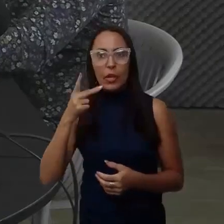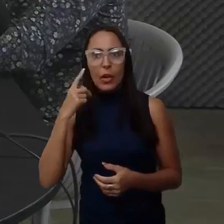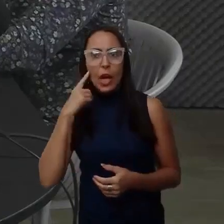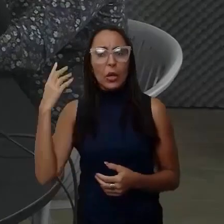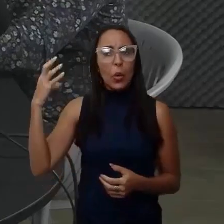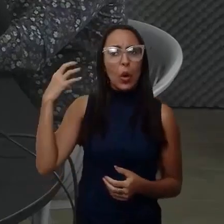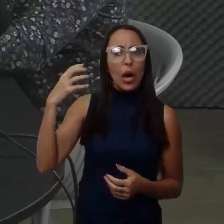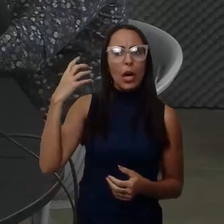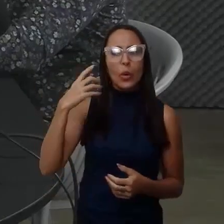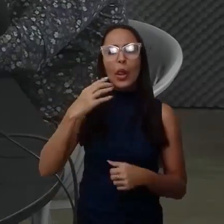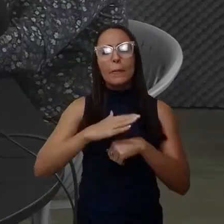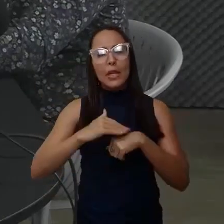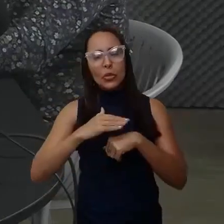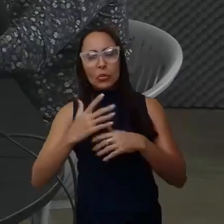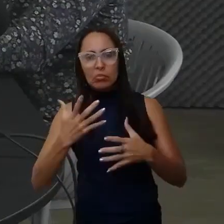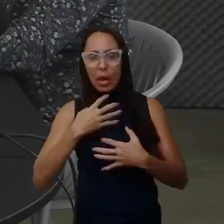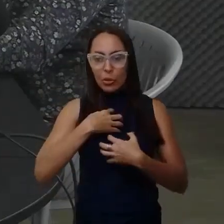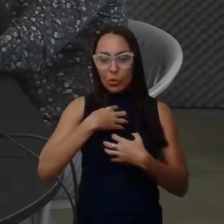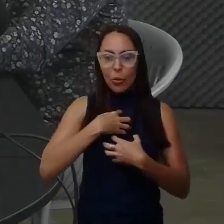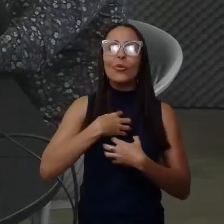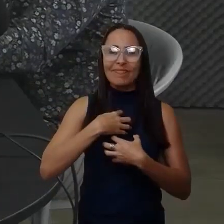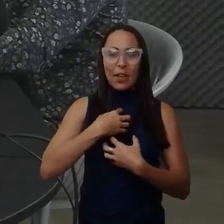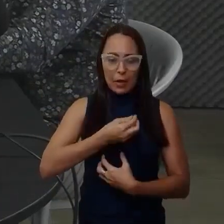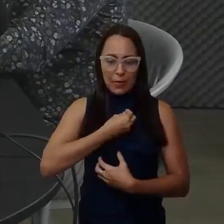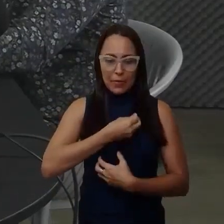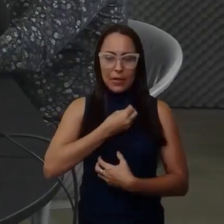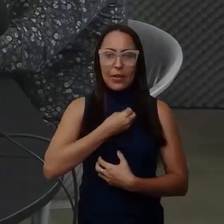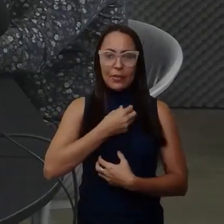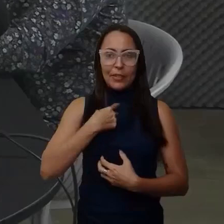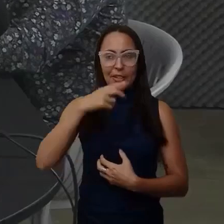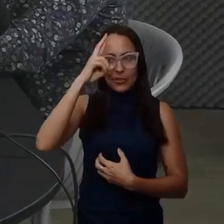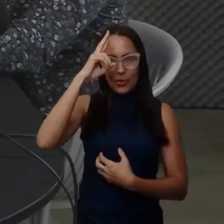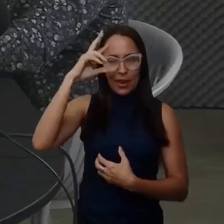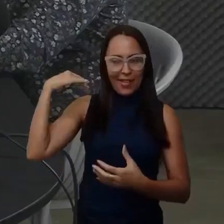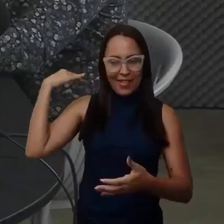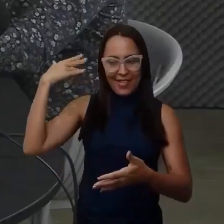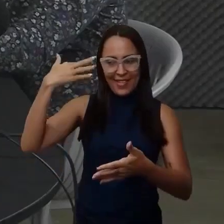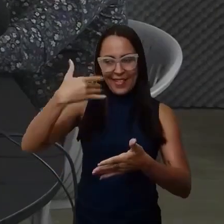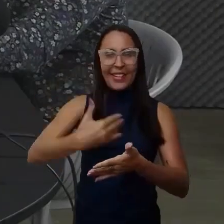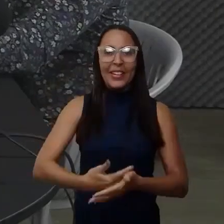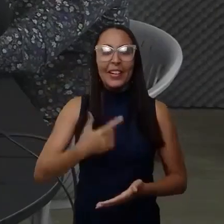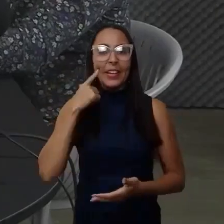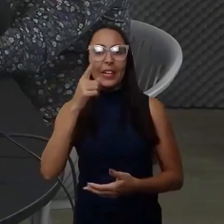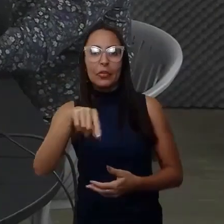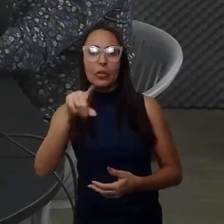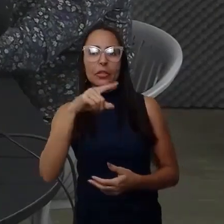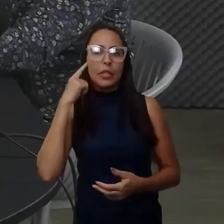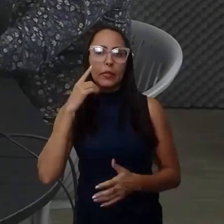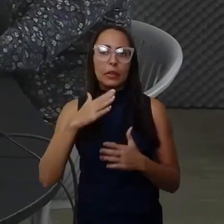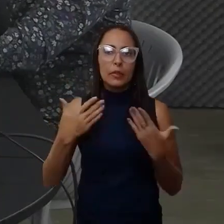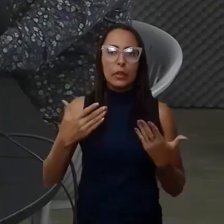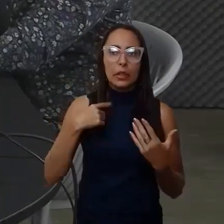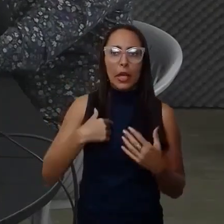rádio ele é precioso pra gente, ele tá vivo Vivíssimo. na nossa história até É. agora, né? E você teve a surpresa de chegar e ter uma